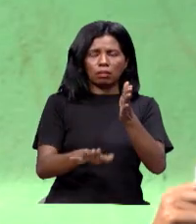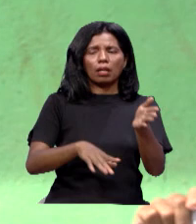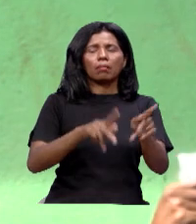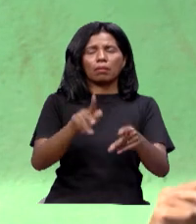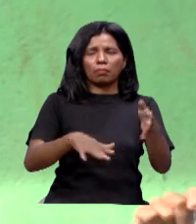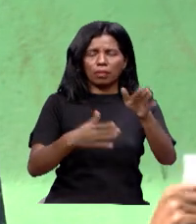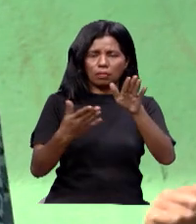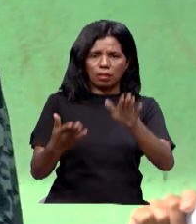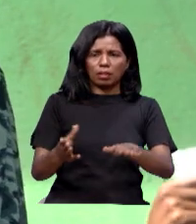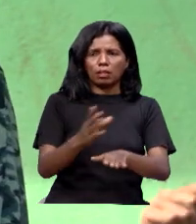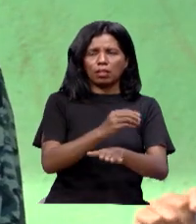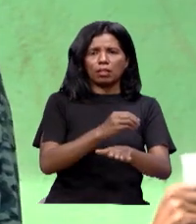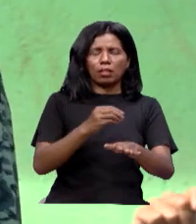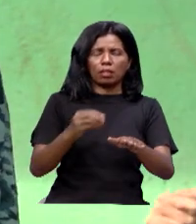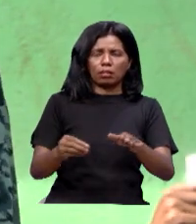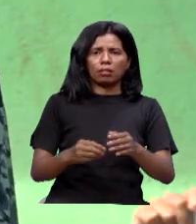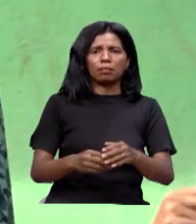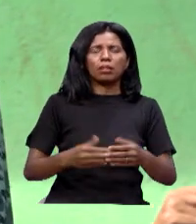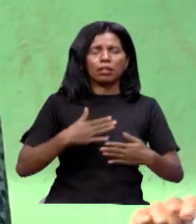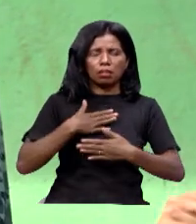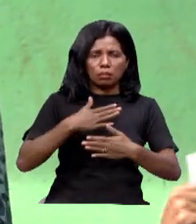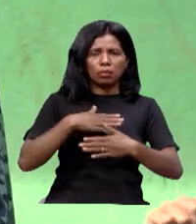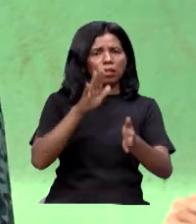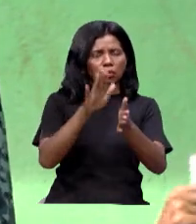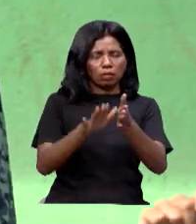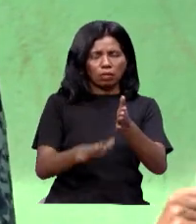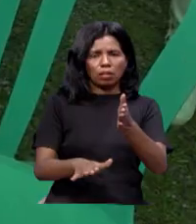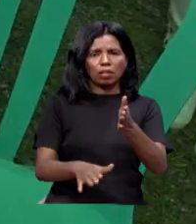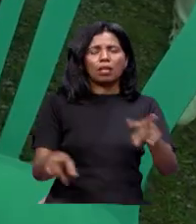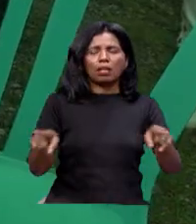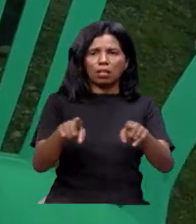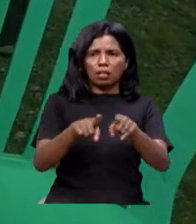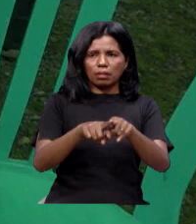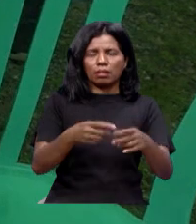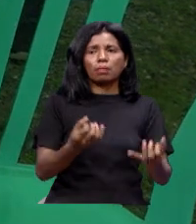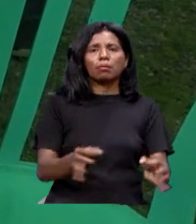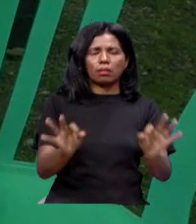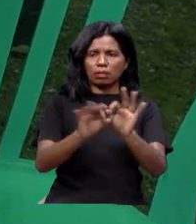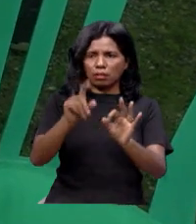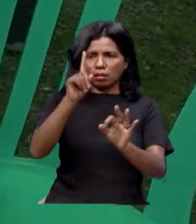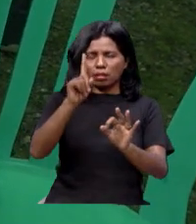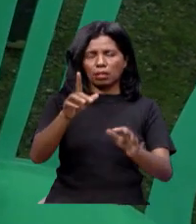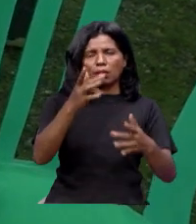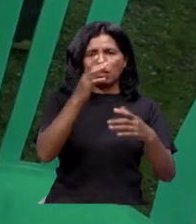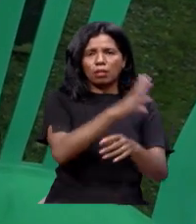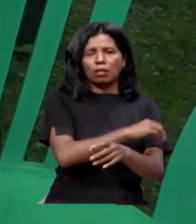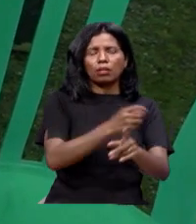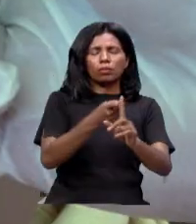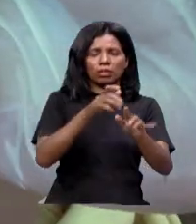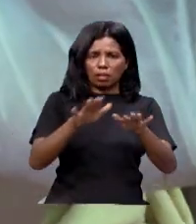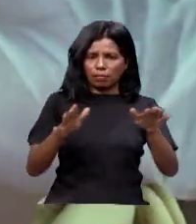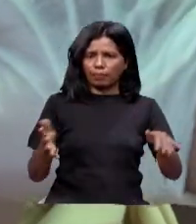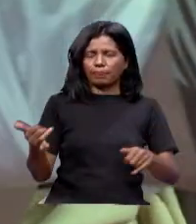ou pneumonia, infecção trato respiratório inferior, né? Bem, mas saia nessa razão principal da mortalidade, o